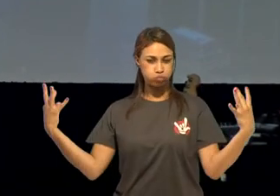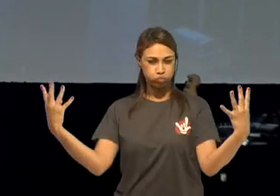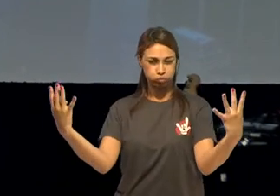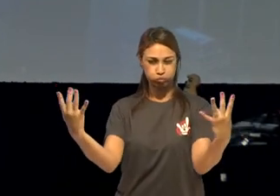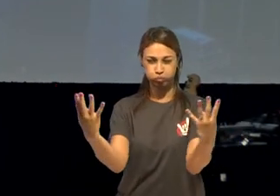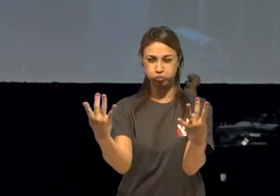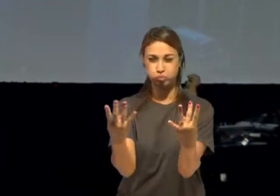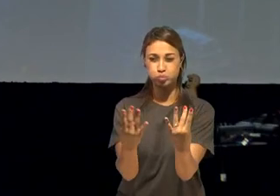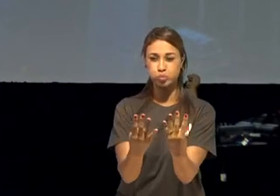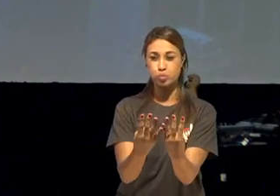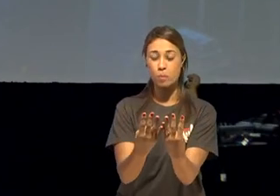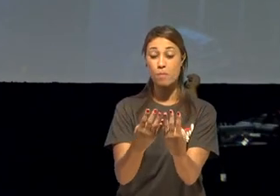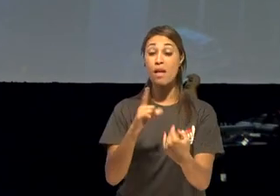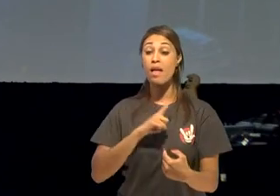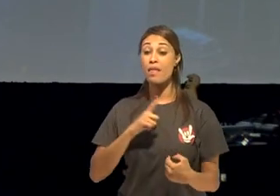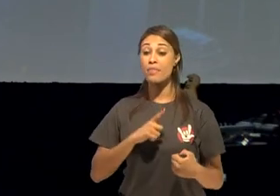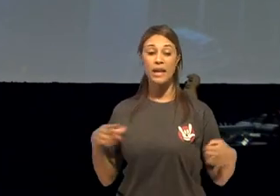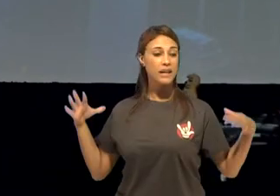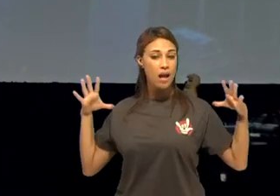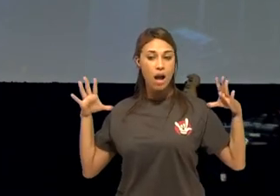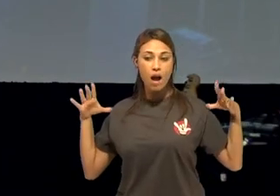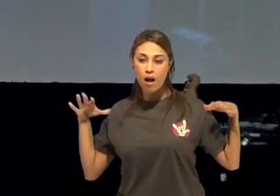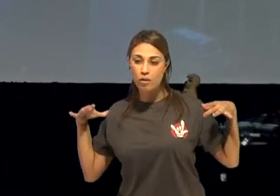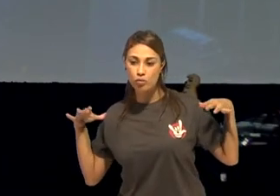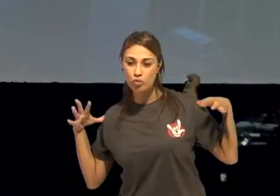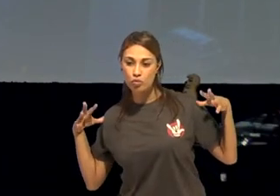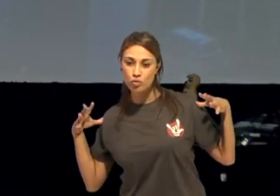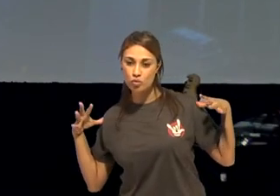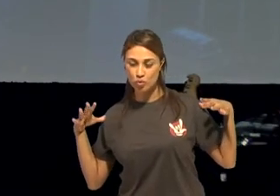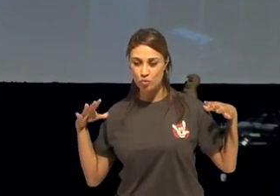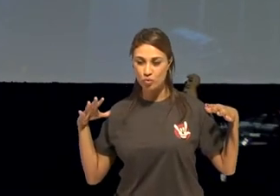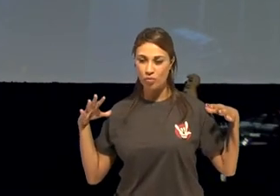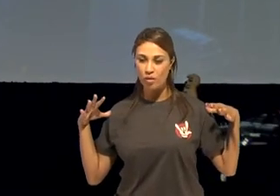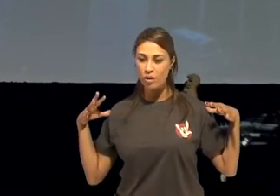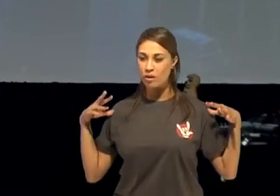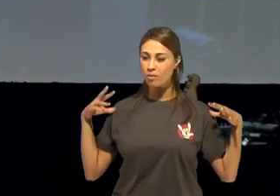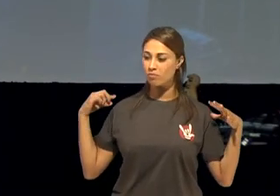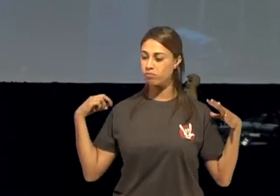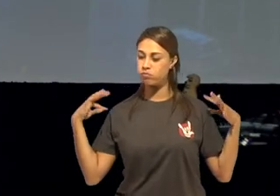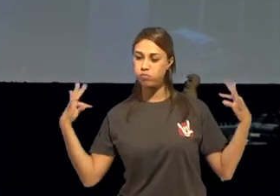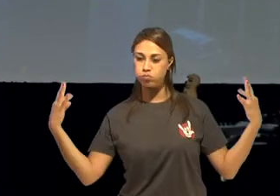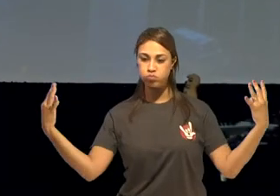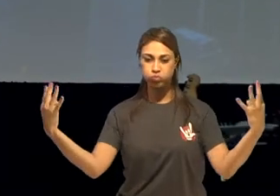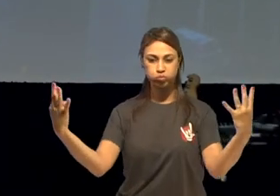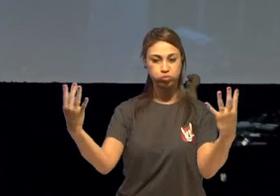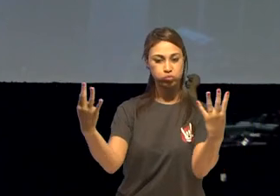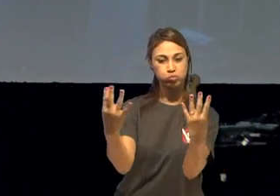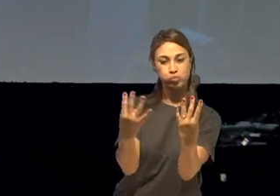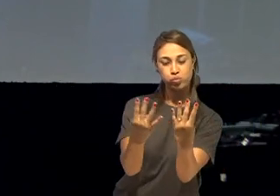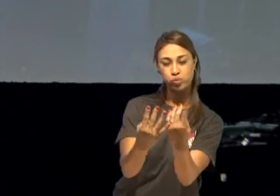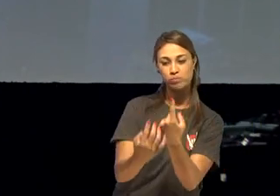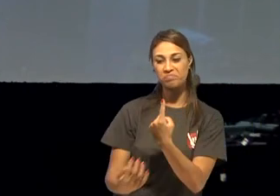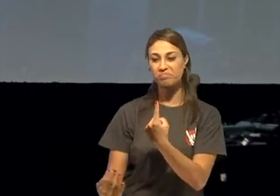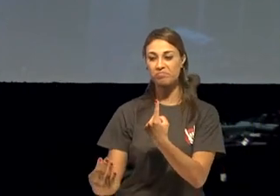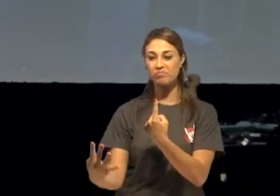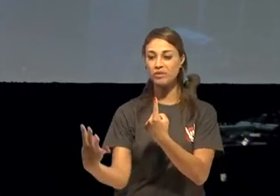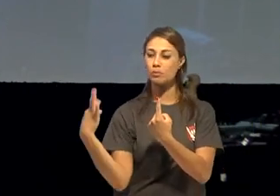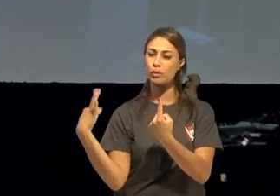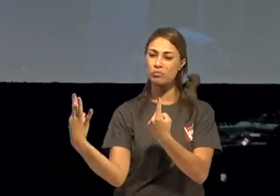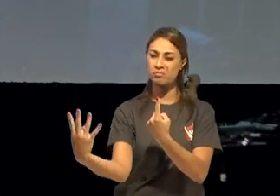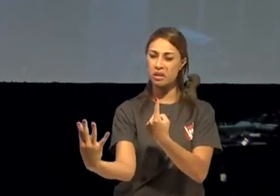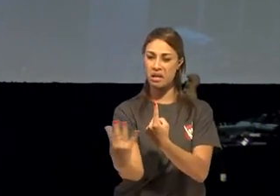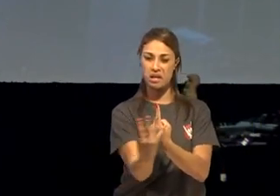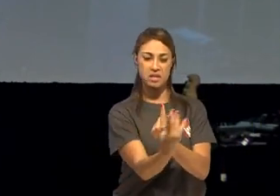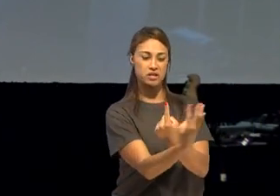é o que fala na palavra de Deus. Resistir ao diabo e ele fugirá de vós. Aqueles que são batizados no fogo,